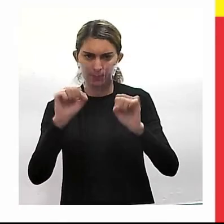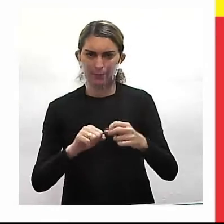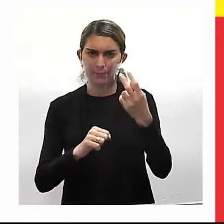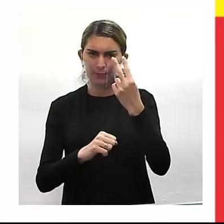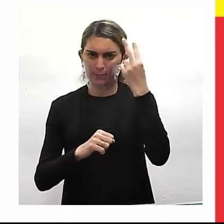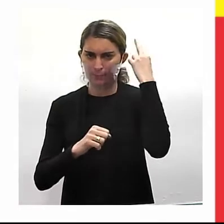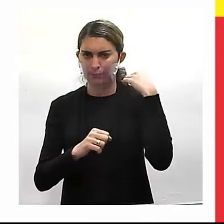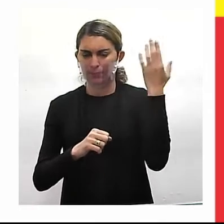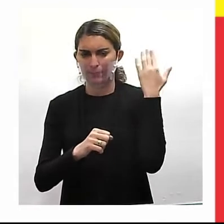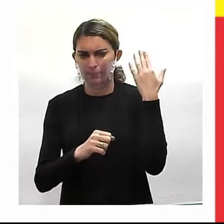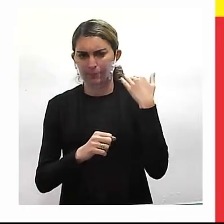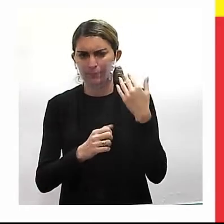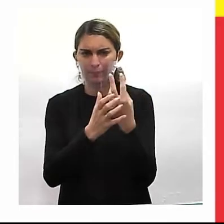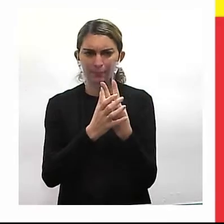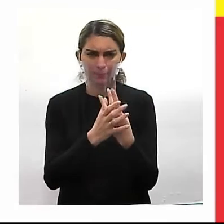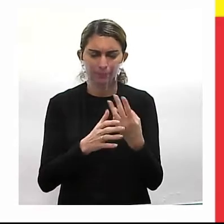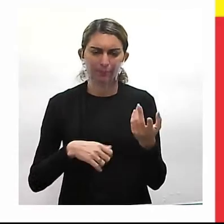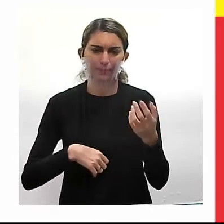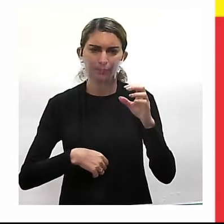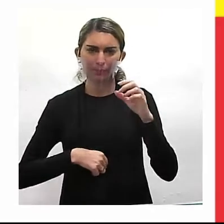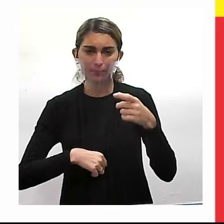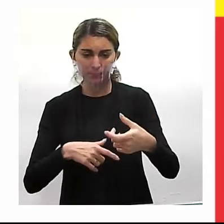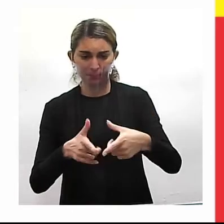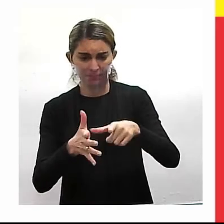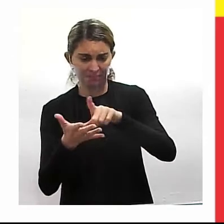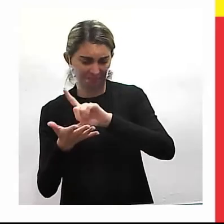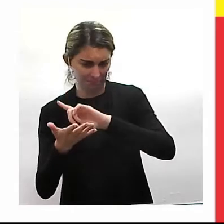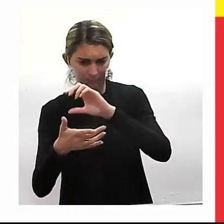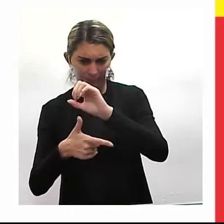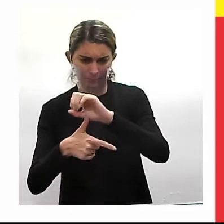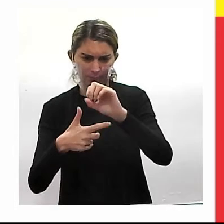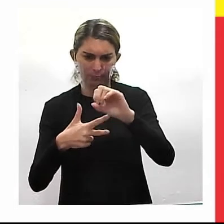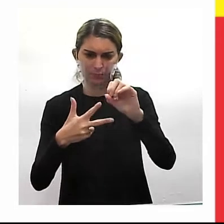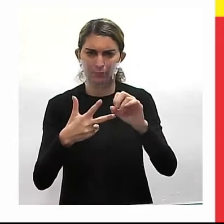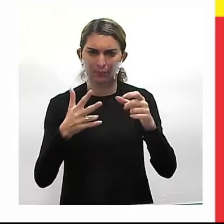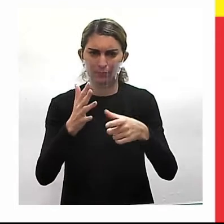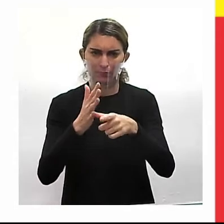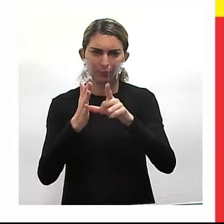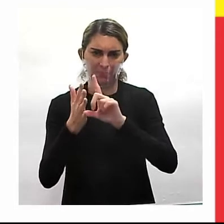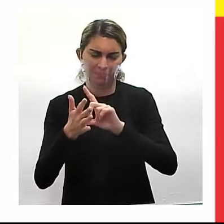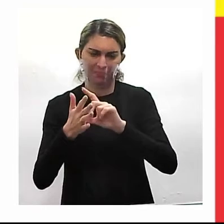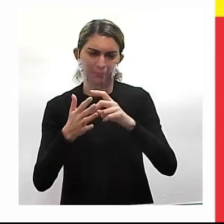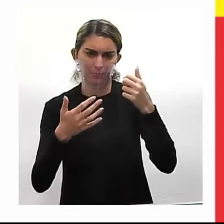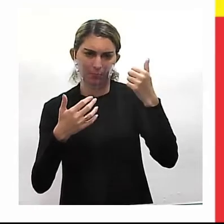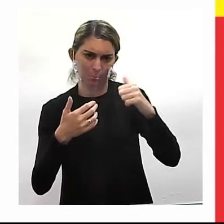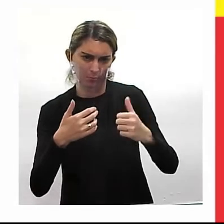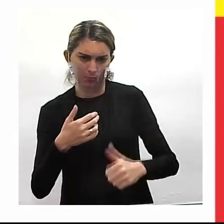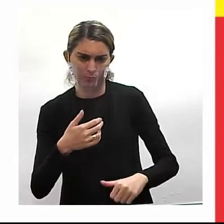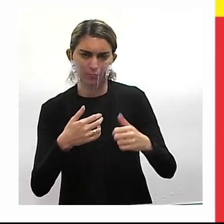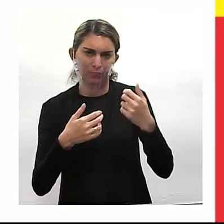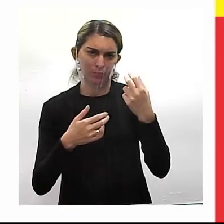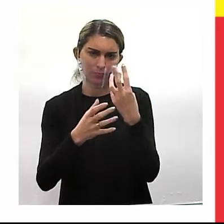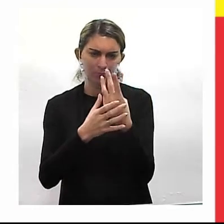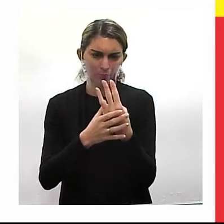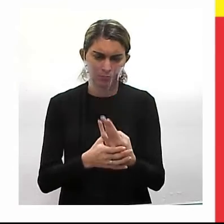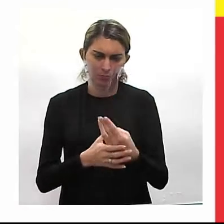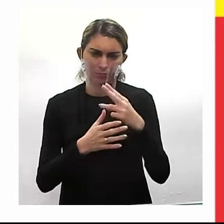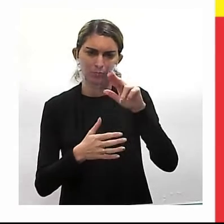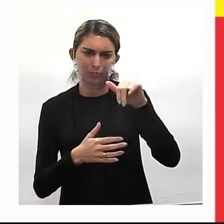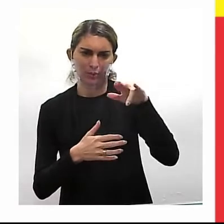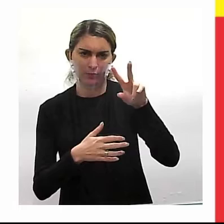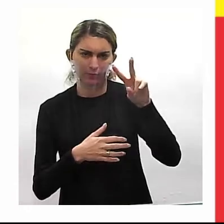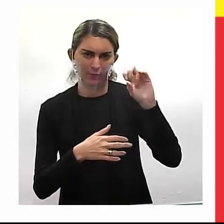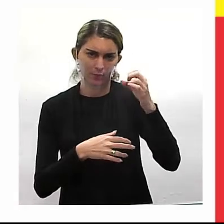da Federal, né? Antes do Enem existir, existia a Covest, né? Que avaliava para Federal, Rural e Univasf depois,